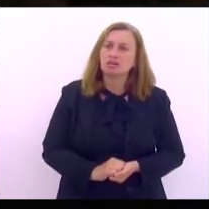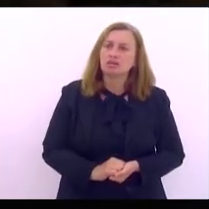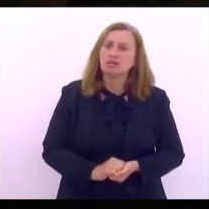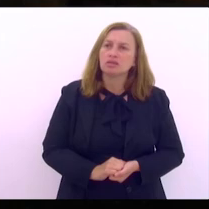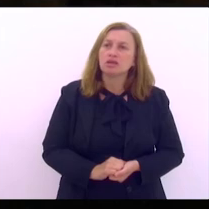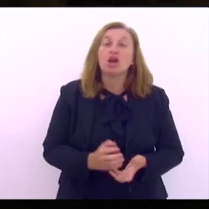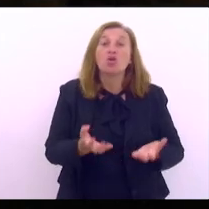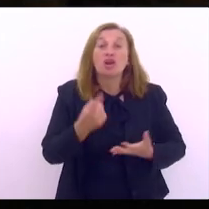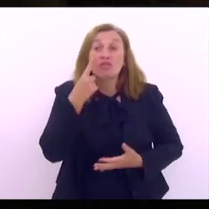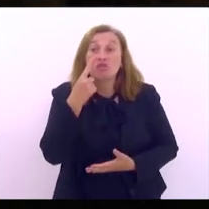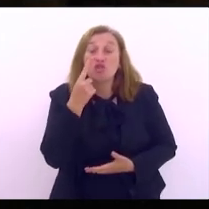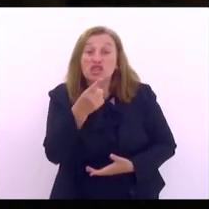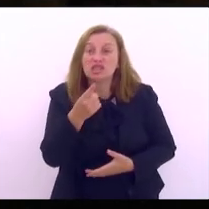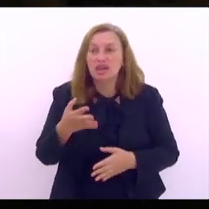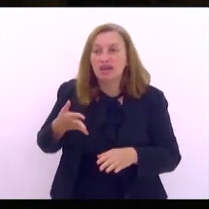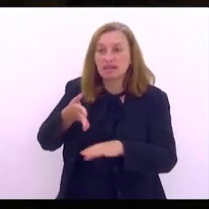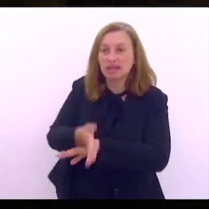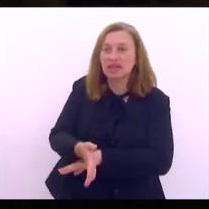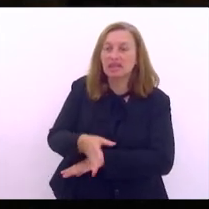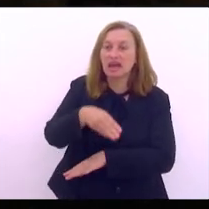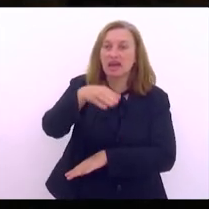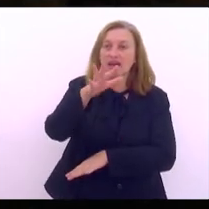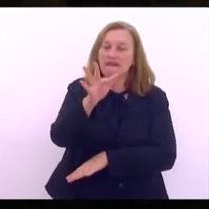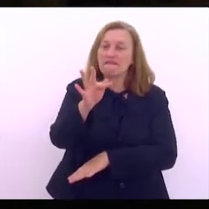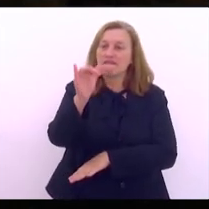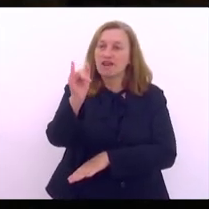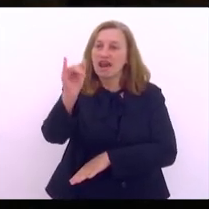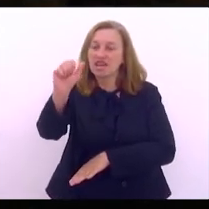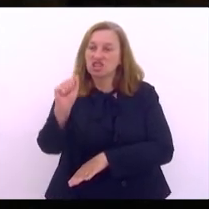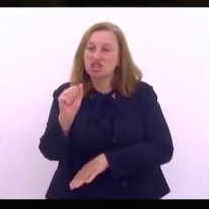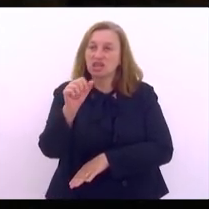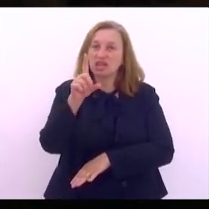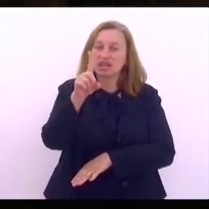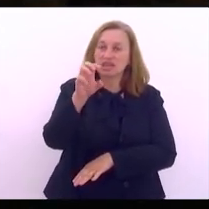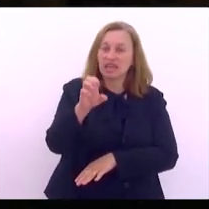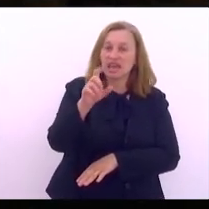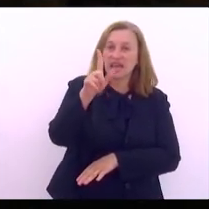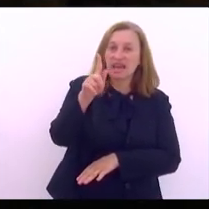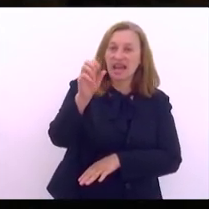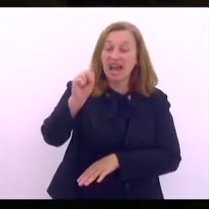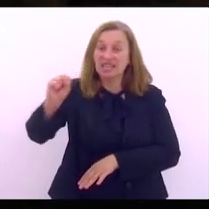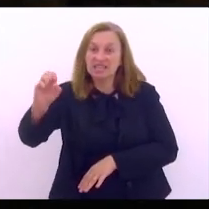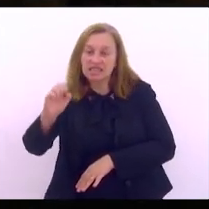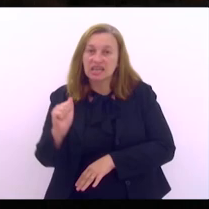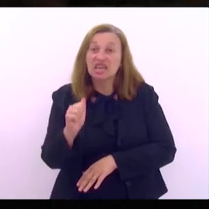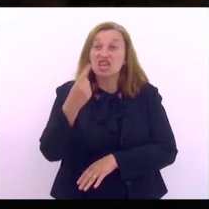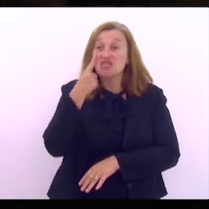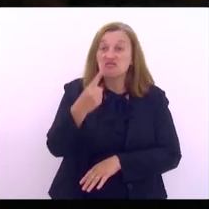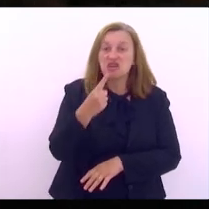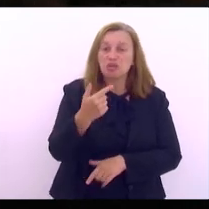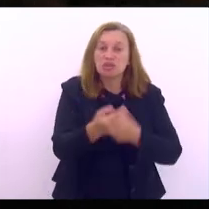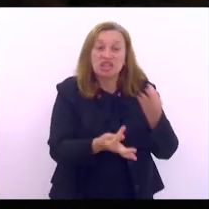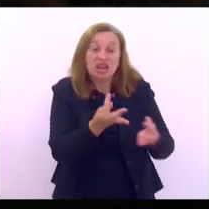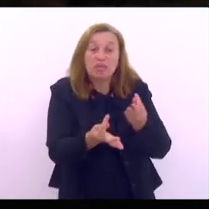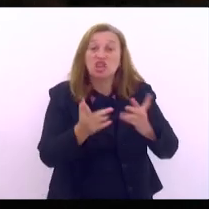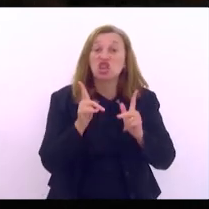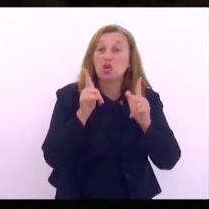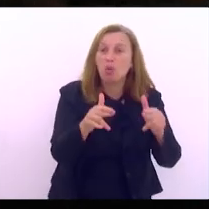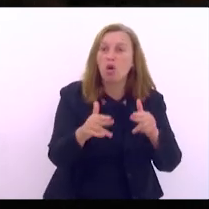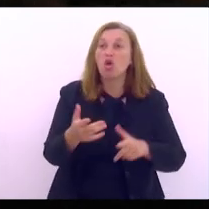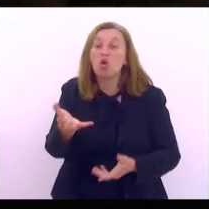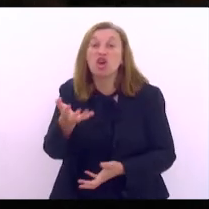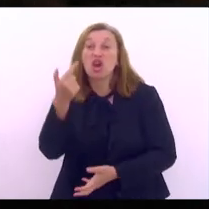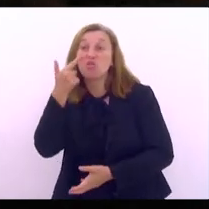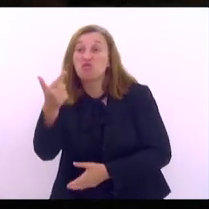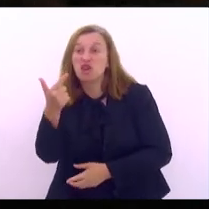Eu quero ver você entrar na faixa de Gaza e você ver o mesmo tratamento. Eu quero ver um